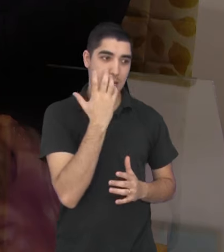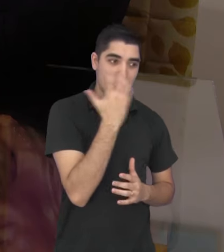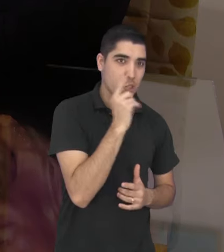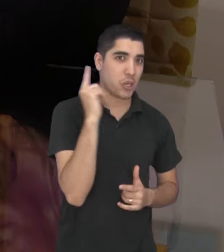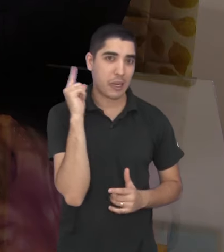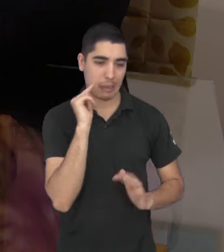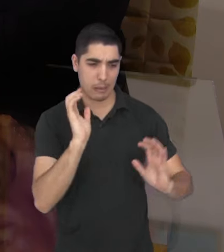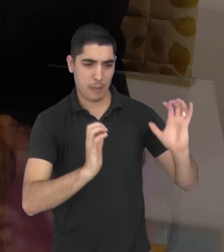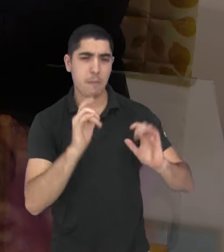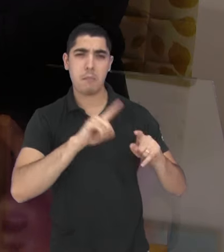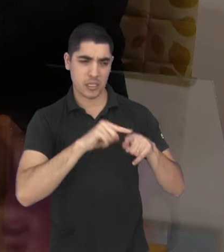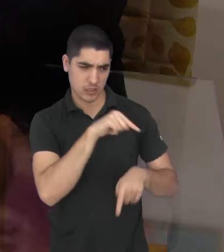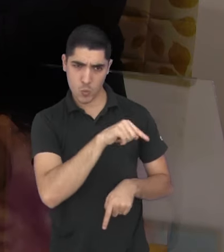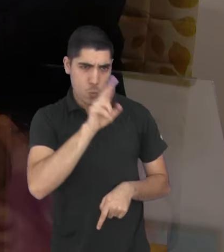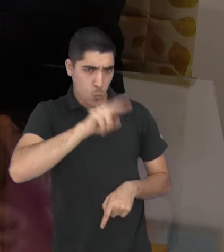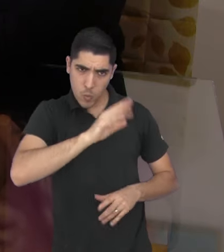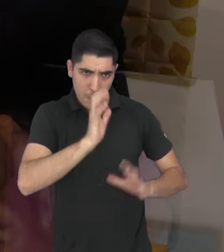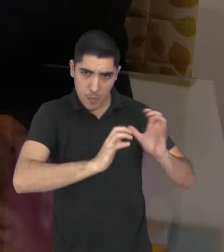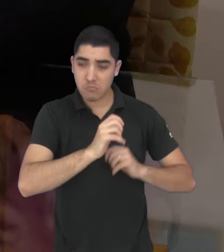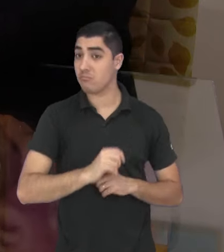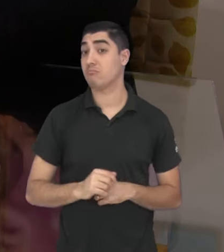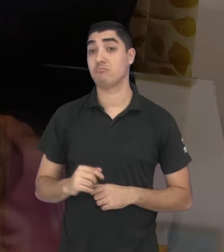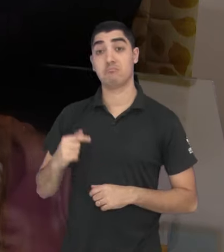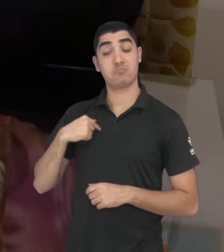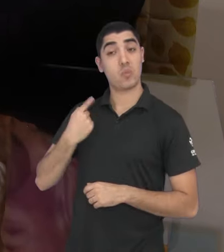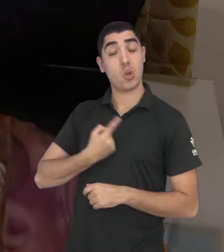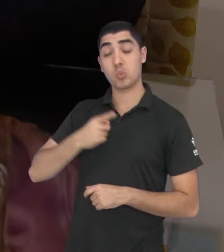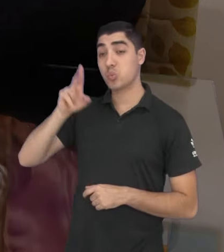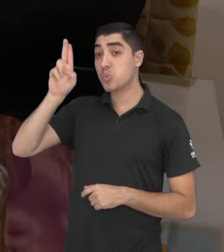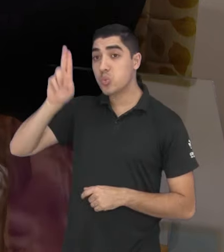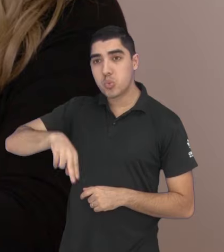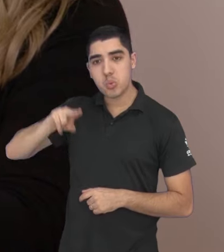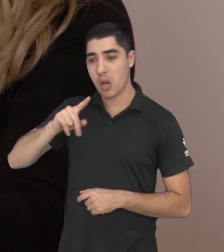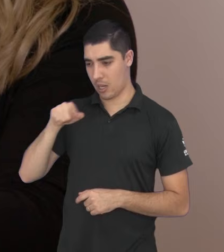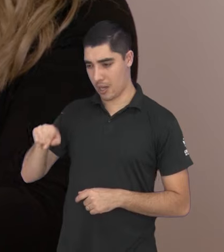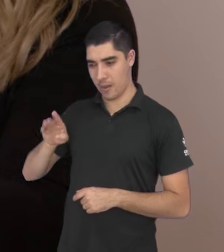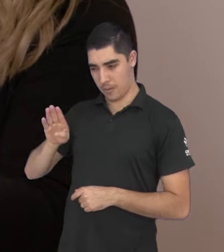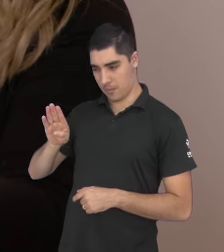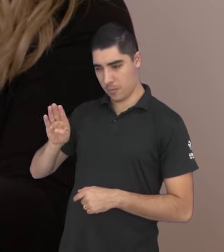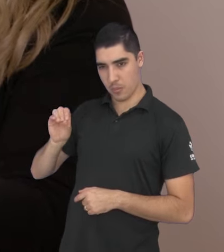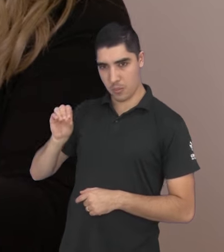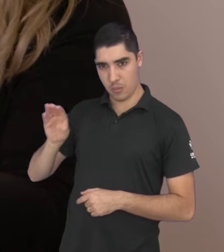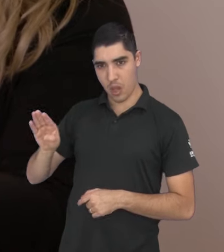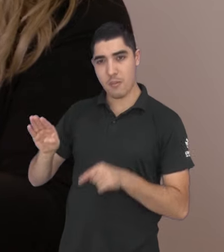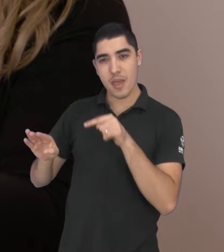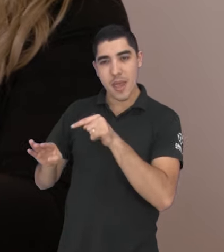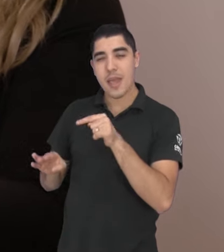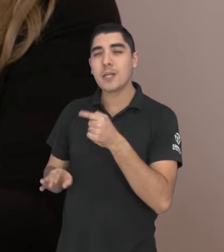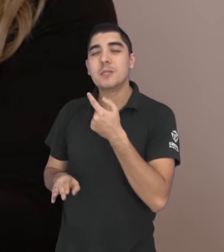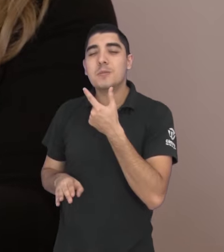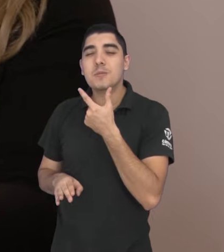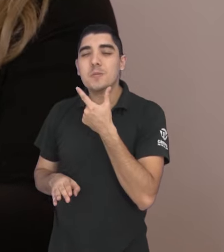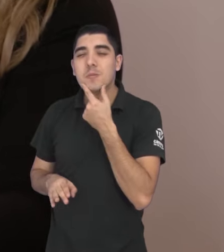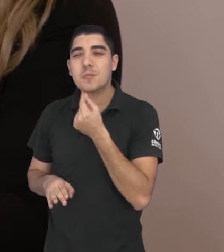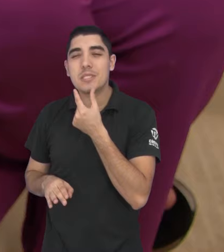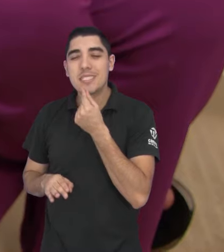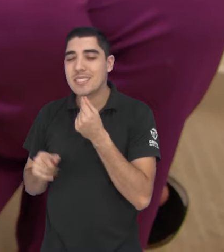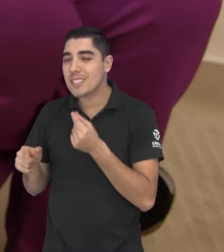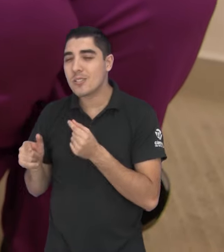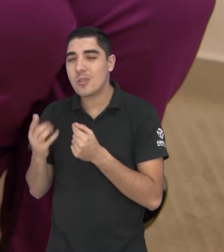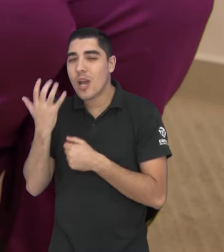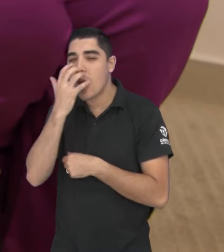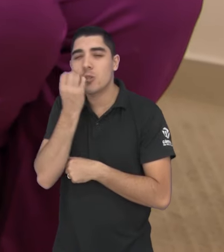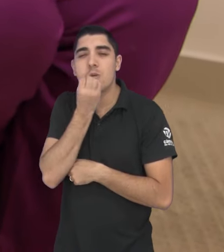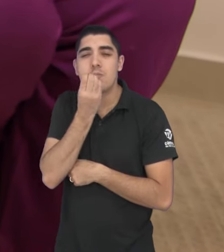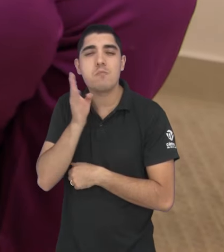e gato. Eles nunca brigaram? A gente nunca teve dúvida. O Bob é um menino, um cachorrinho. Um menino. Ele é